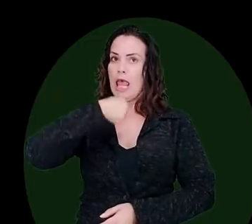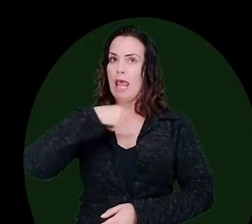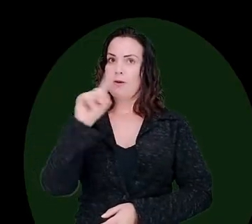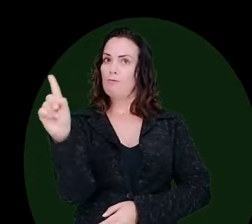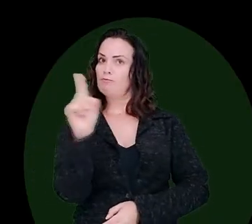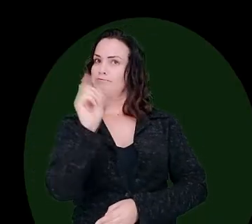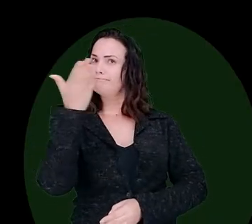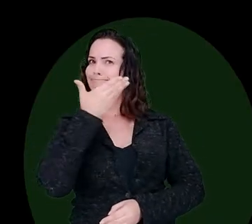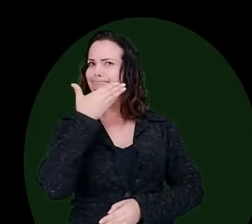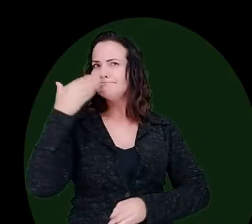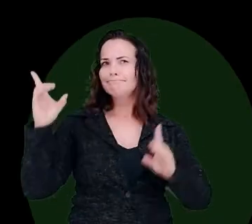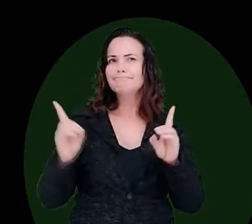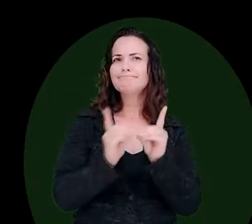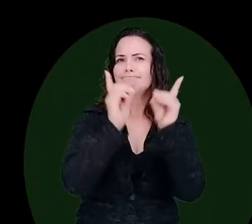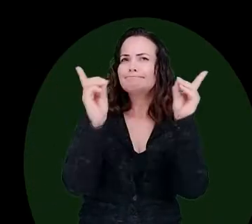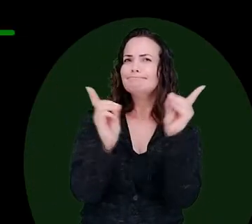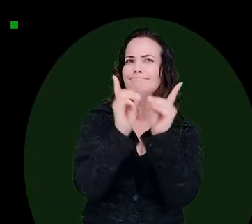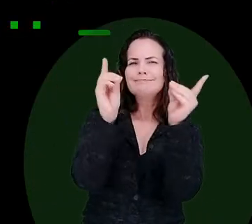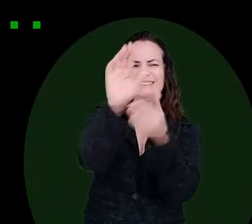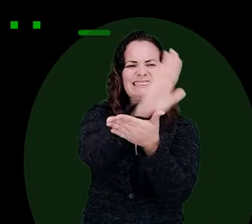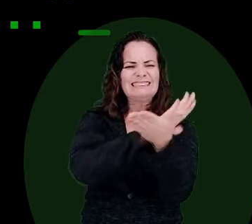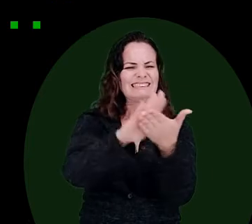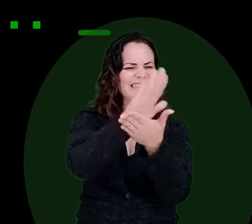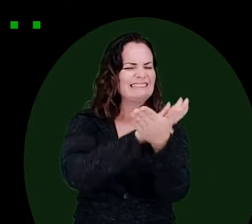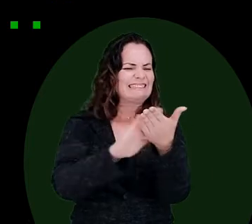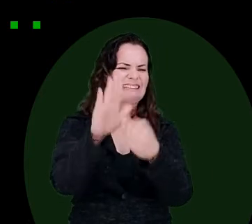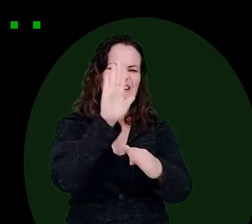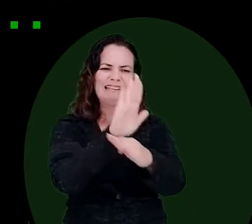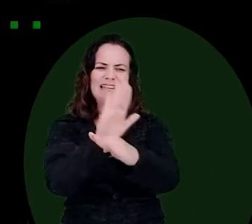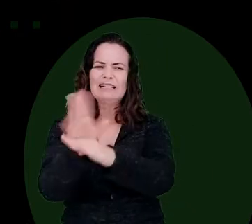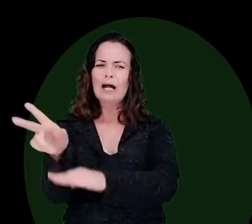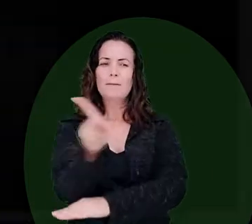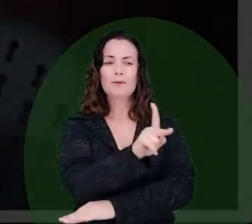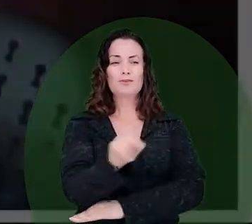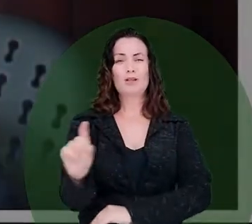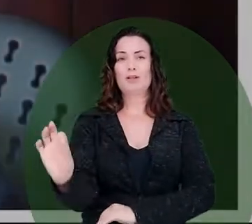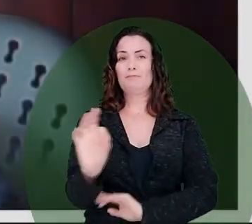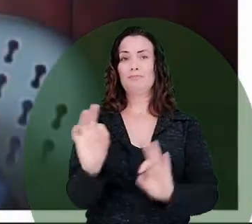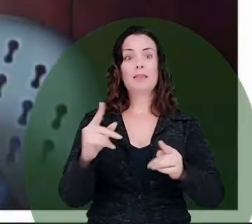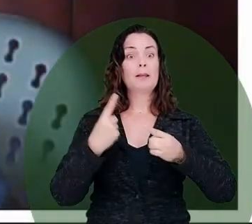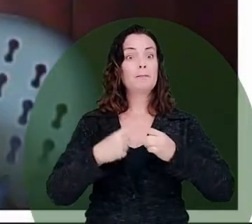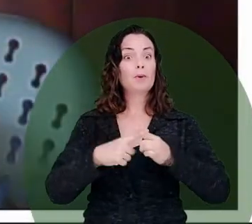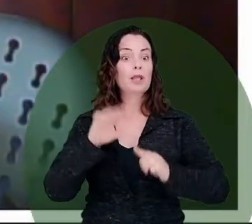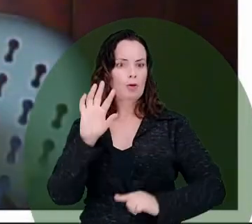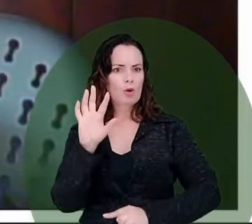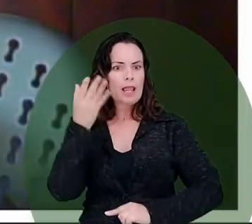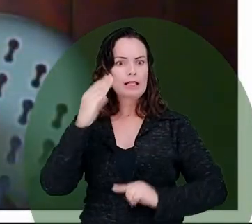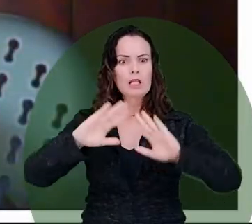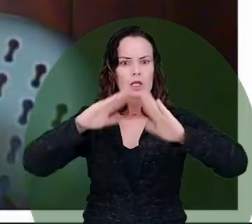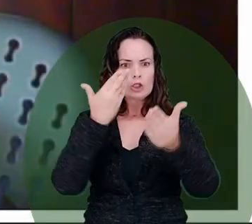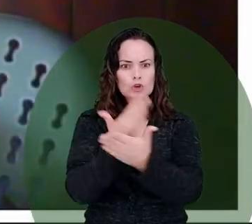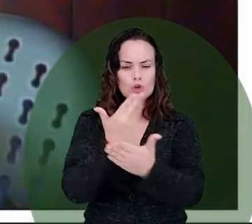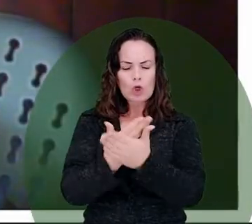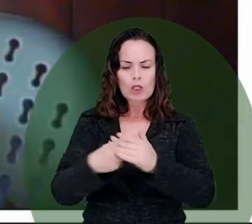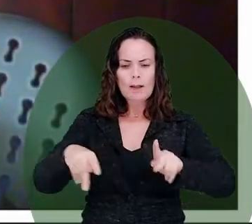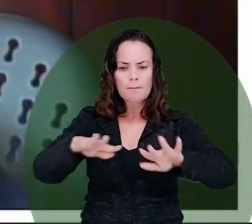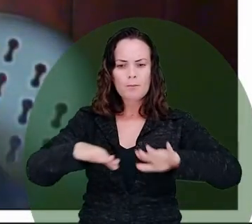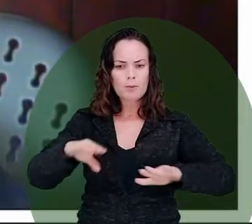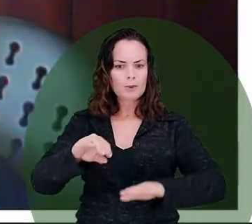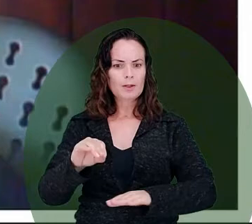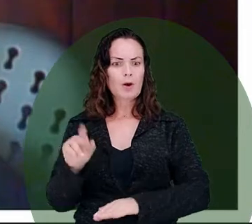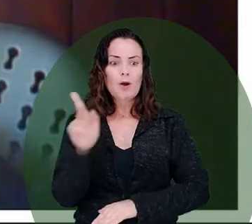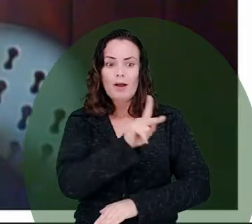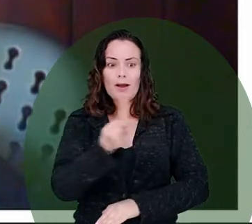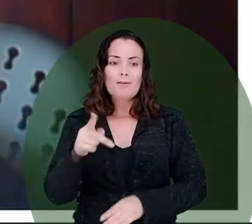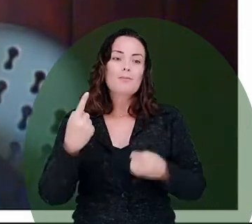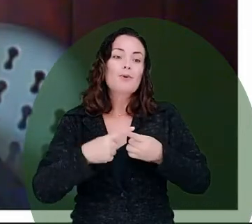melhorei a didática de nenhum professor. Porque o que acontece com o professor, principalmente na escola pública, é que ele é